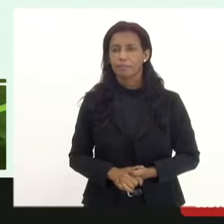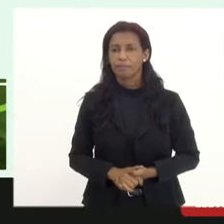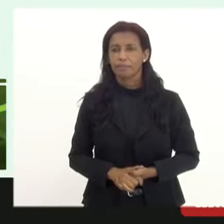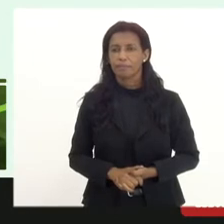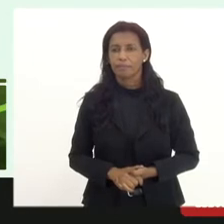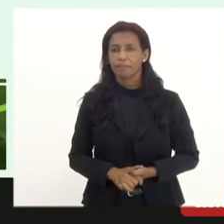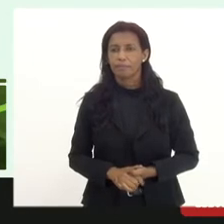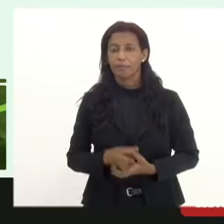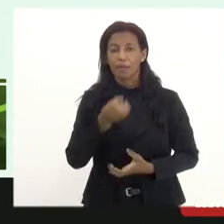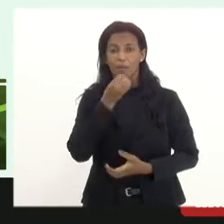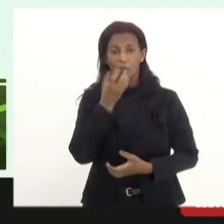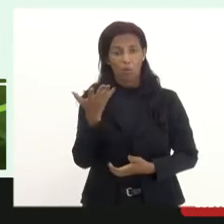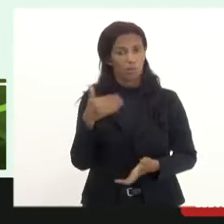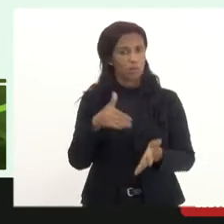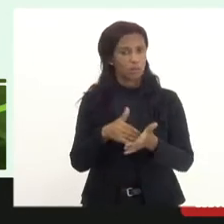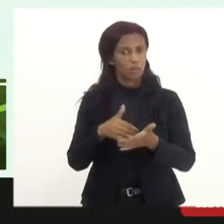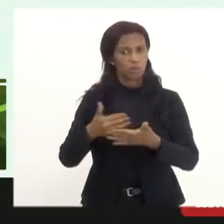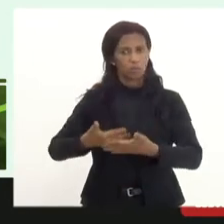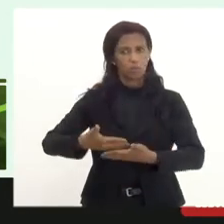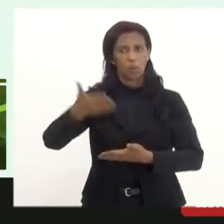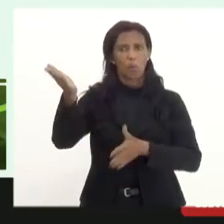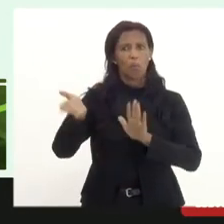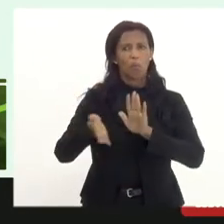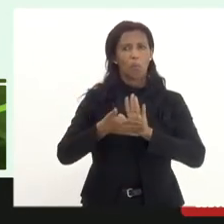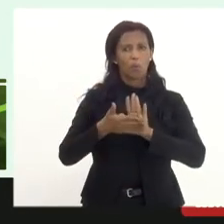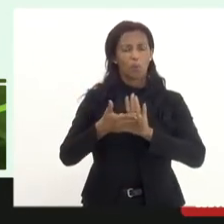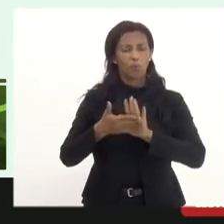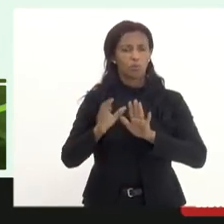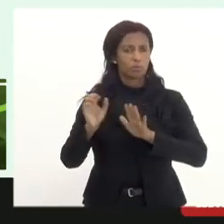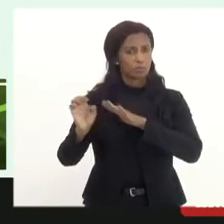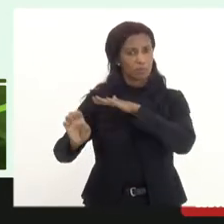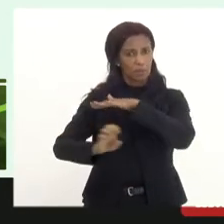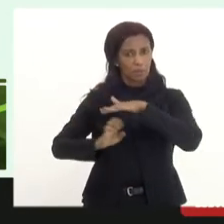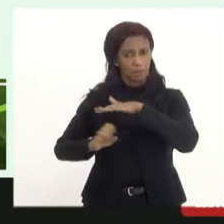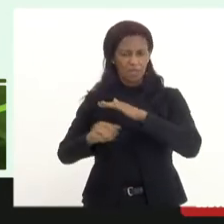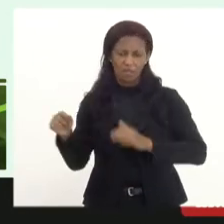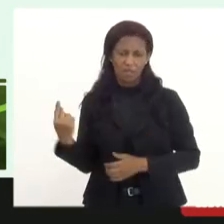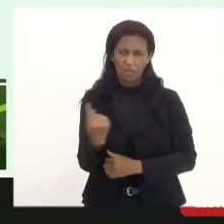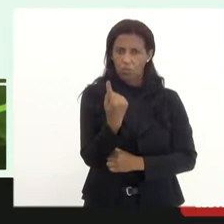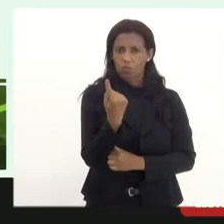Bom, esse é meu último slide. O propósito da Equinor é um só: